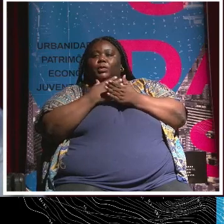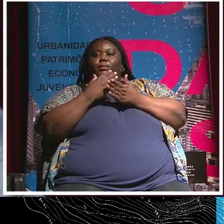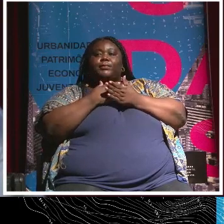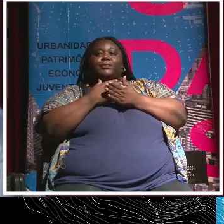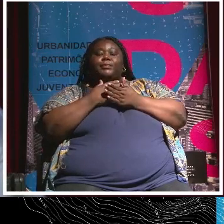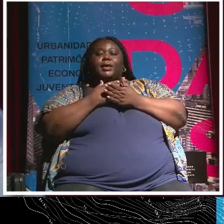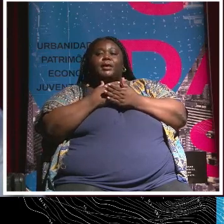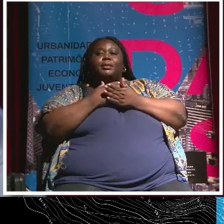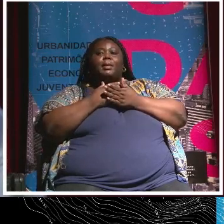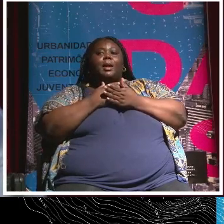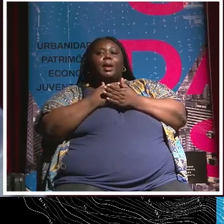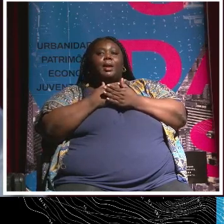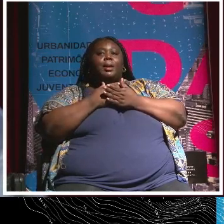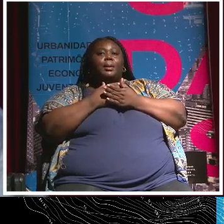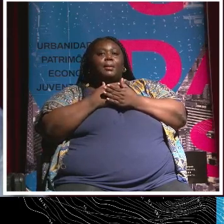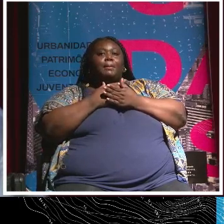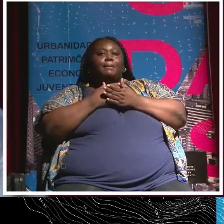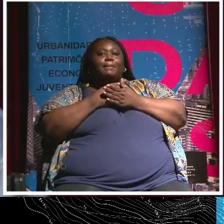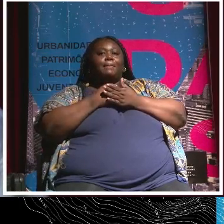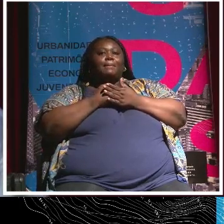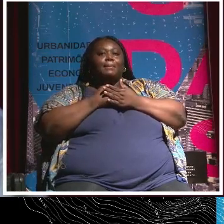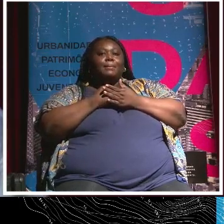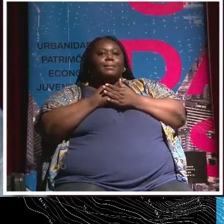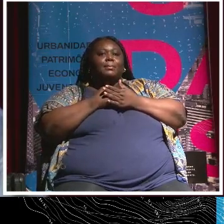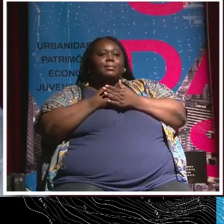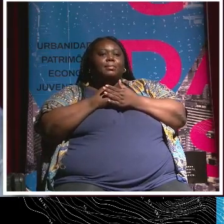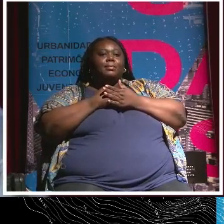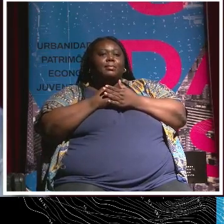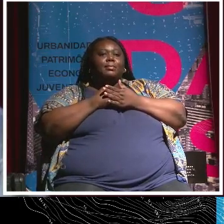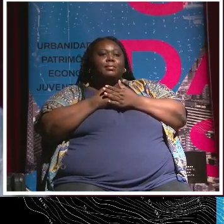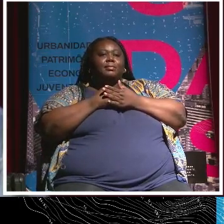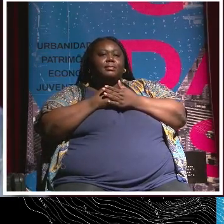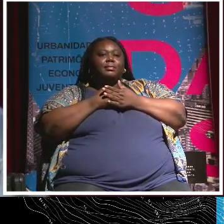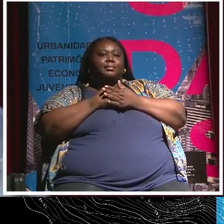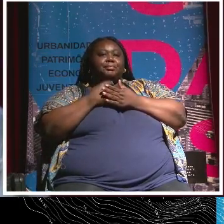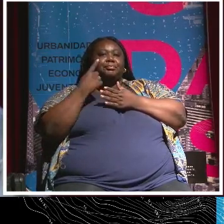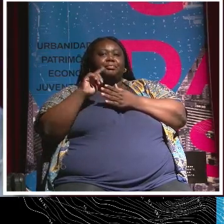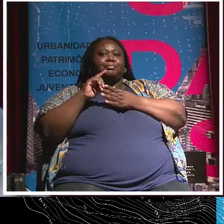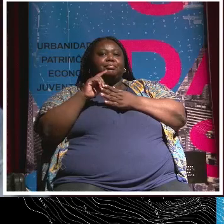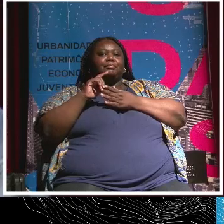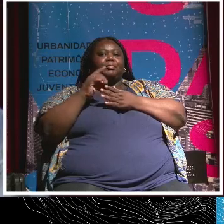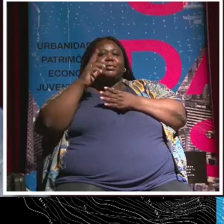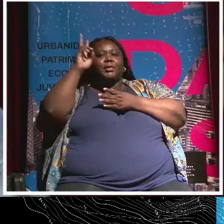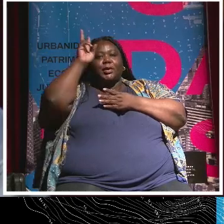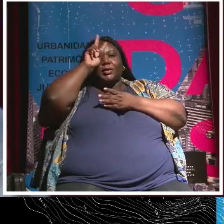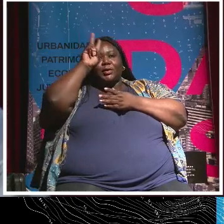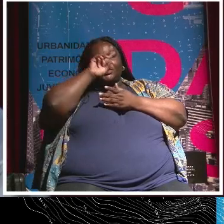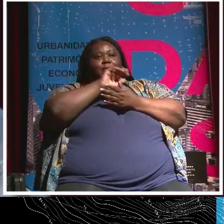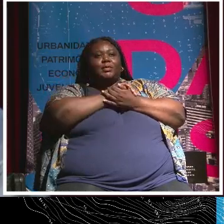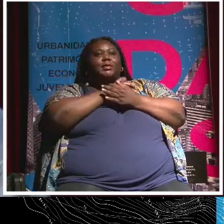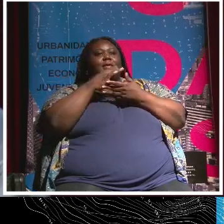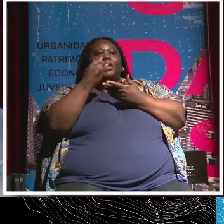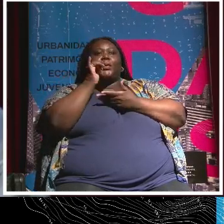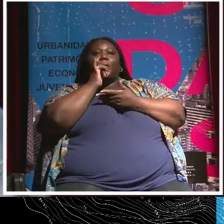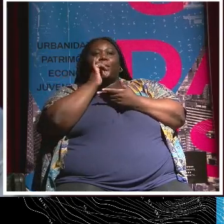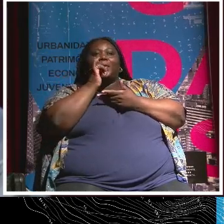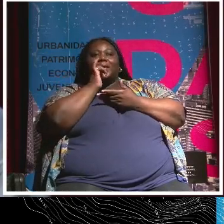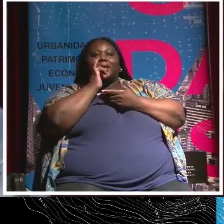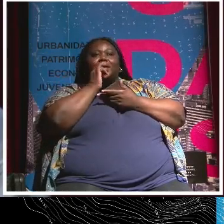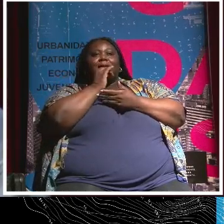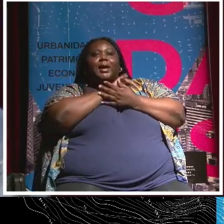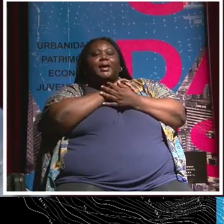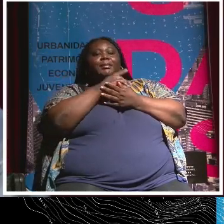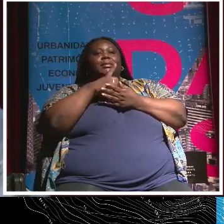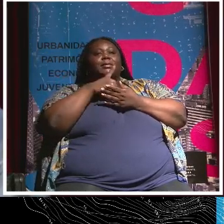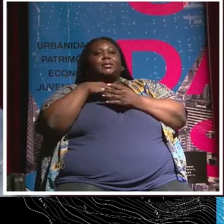na perspectiva da promoção econômica de outros sujeitos históricos. Então, esse exemplo que é de uma